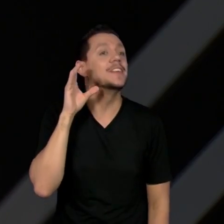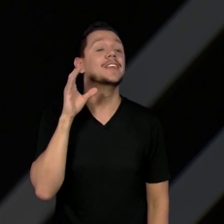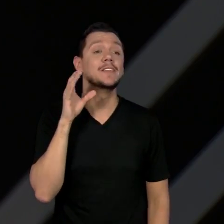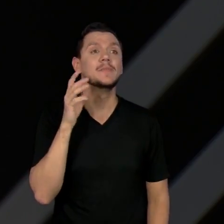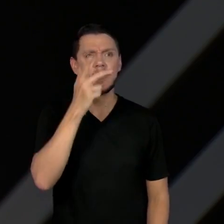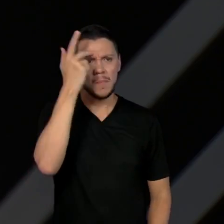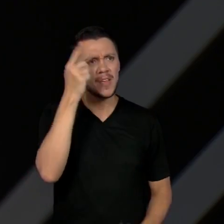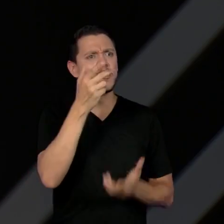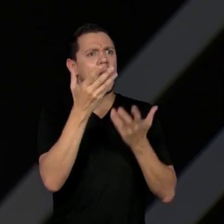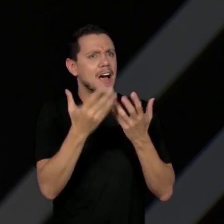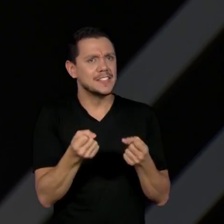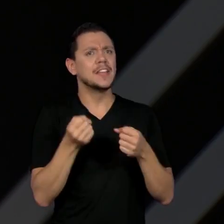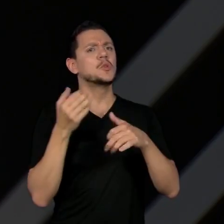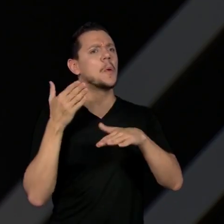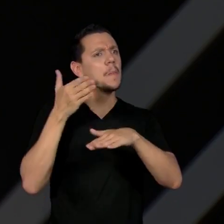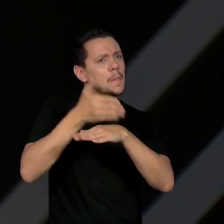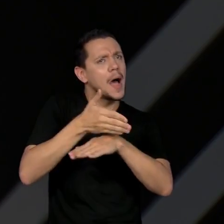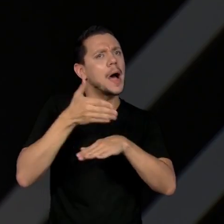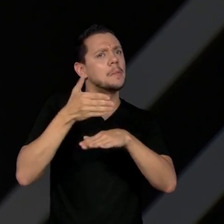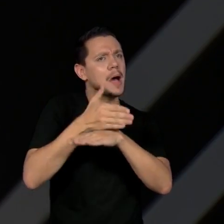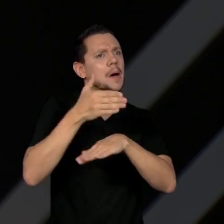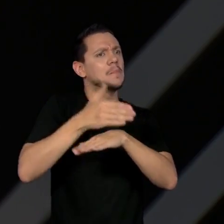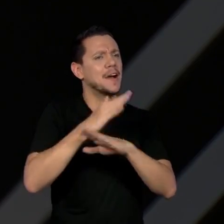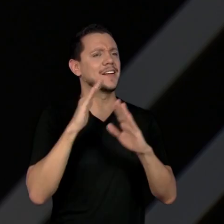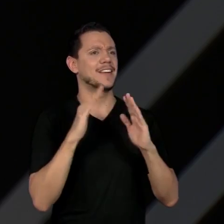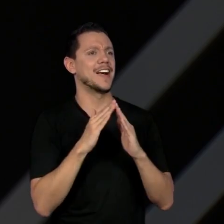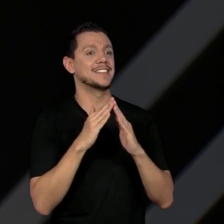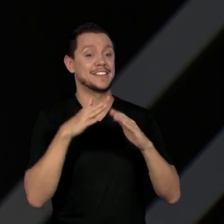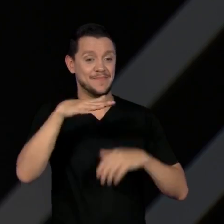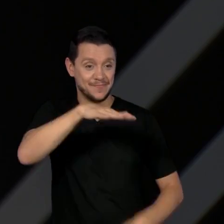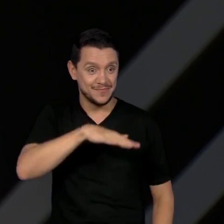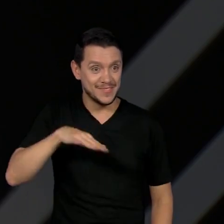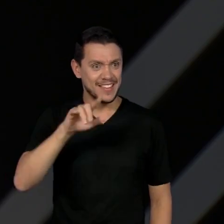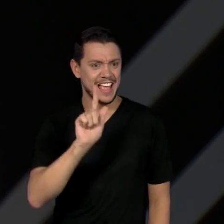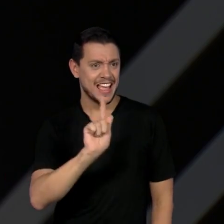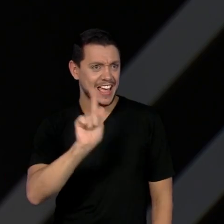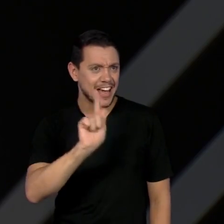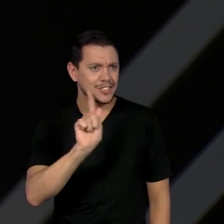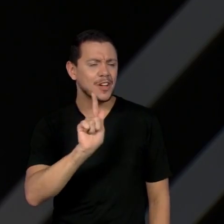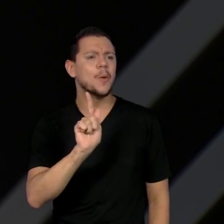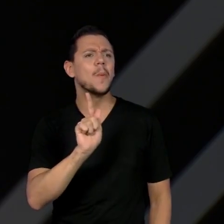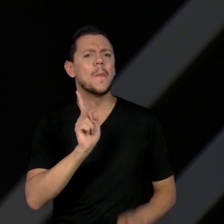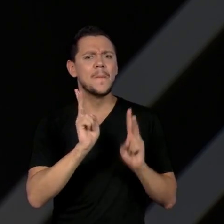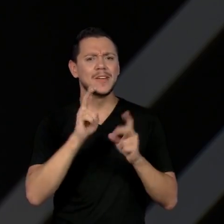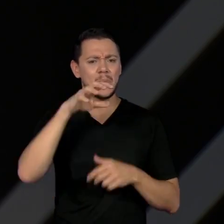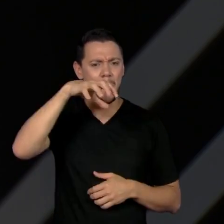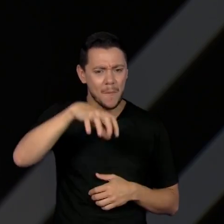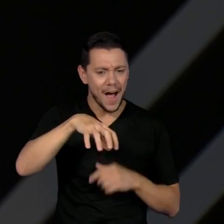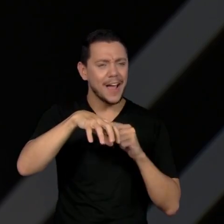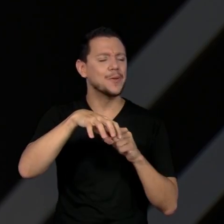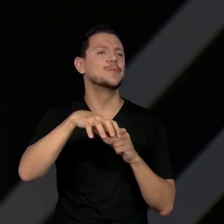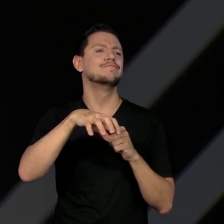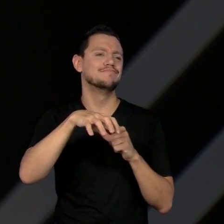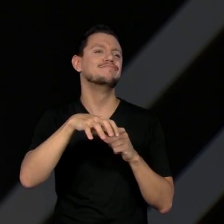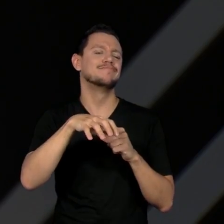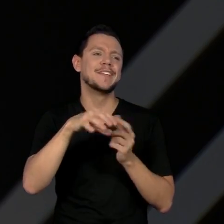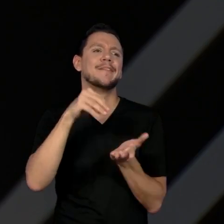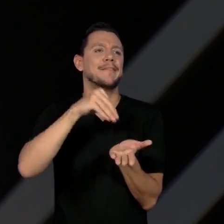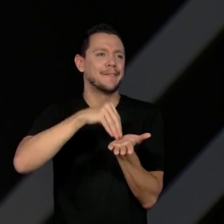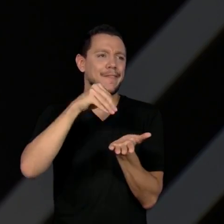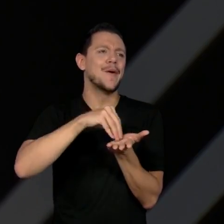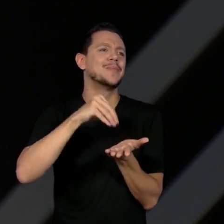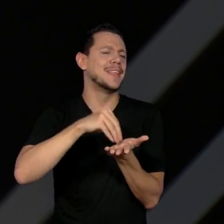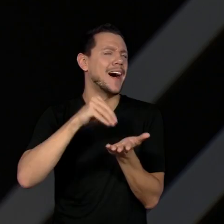foram chegando. E Grajaú realmente era um bairro muito carente